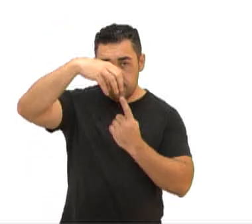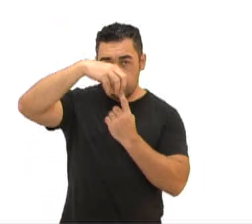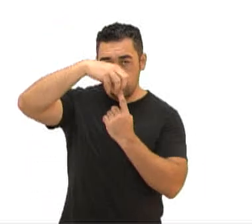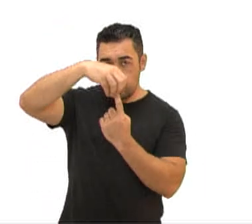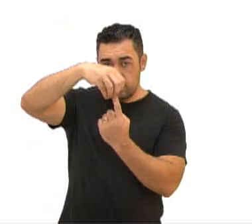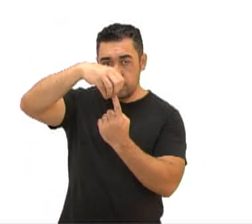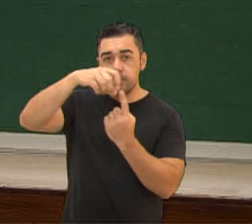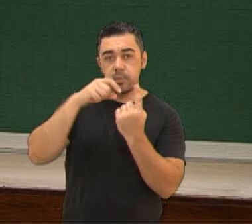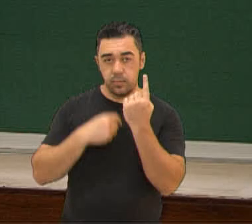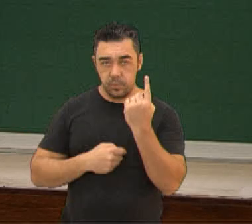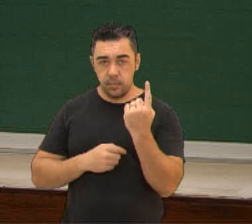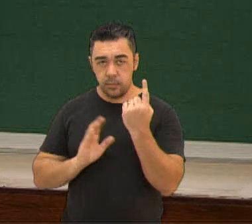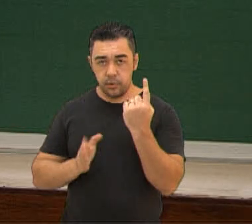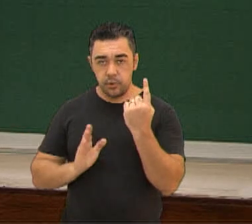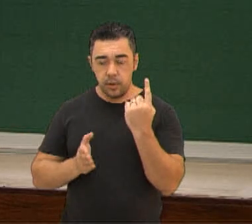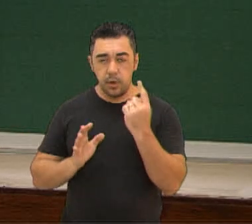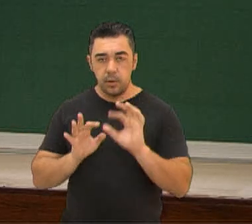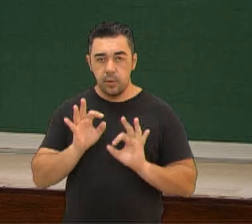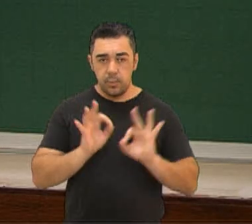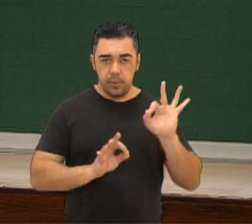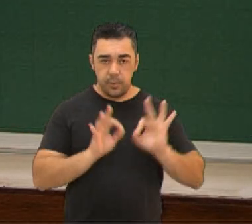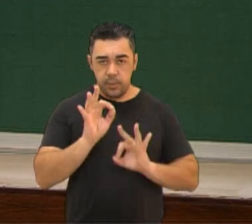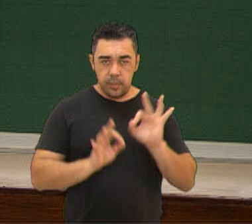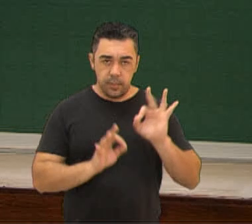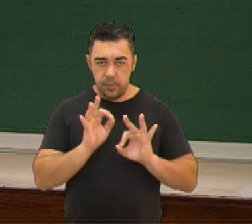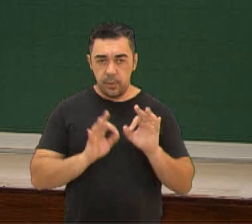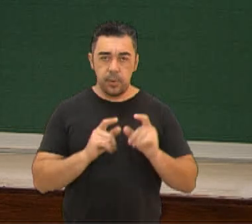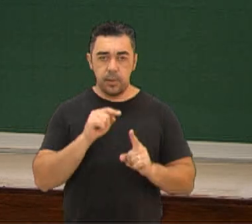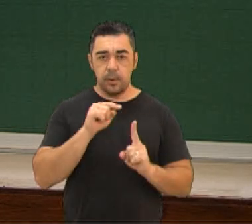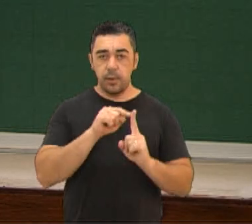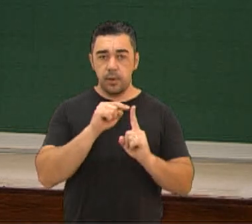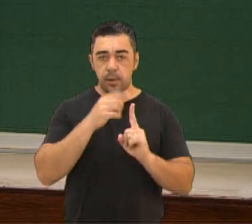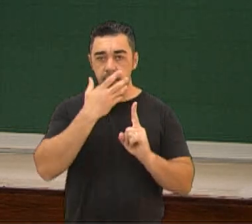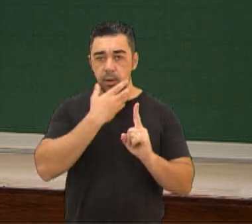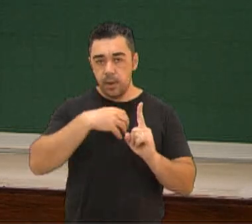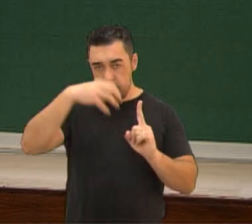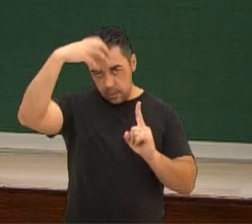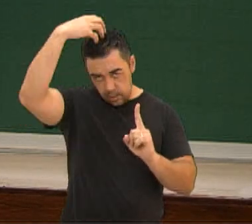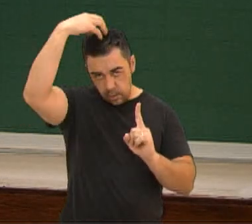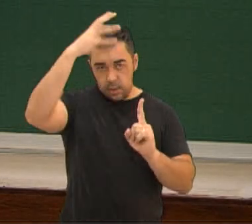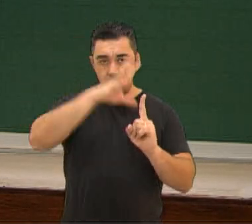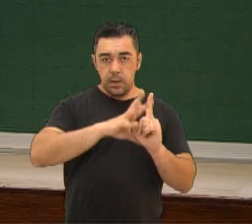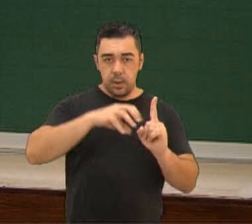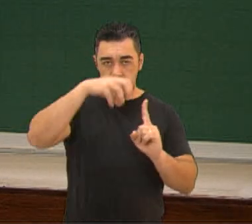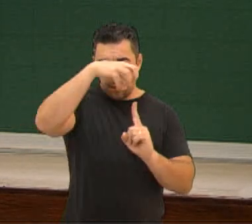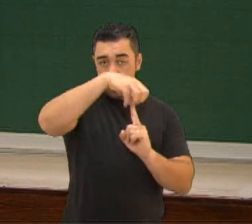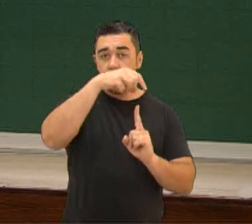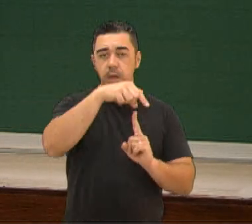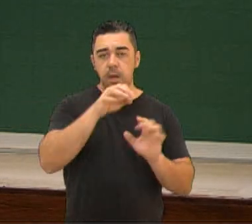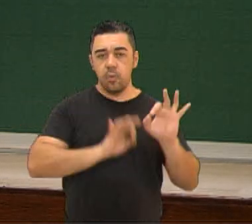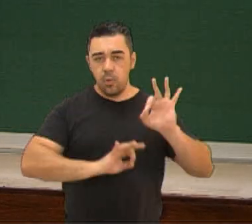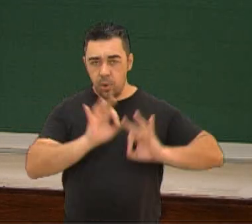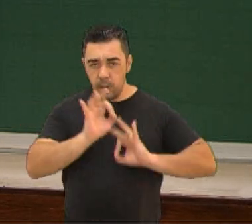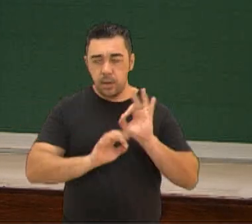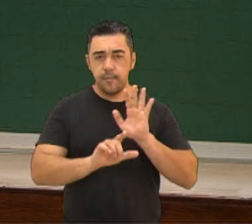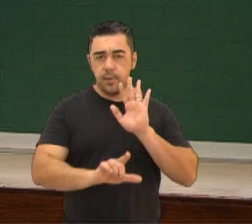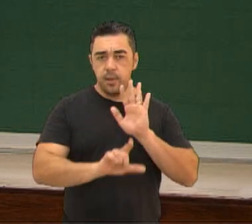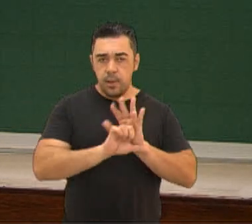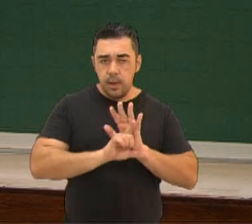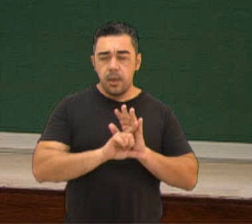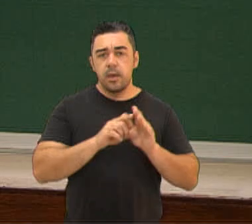ou seja, já estava tudo organizado e o rei, ele determinava e organizava as questões